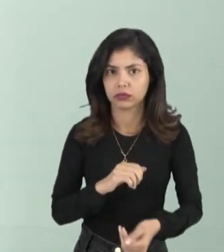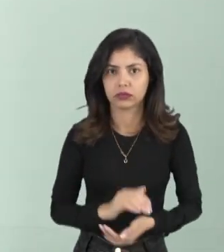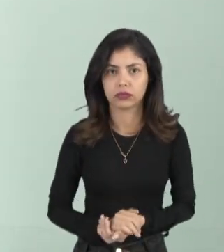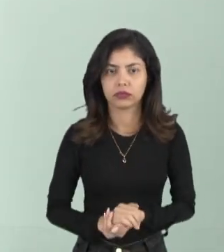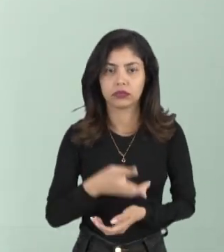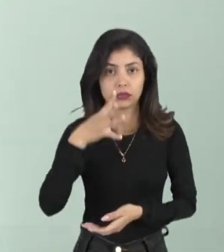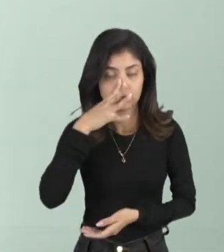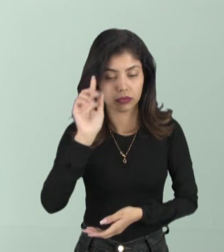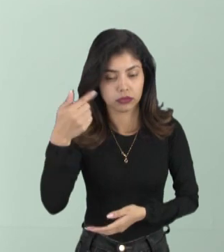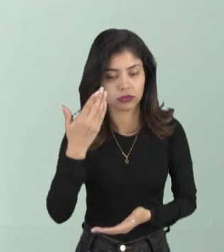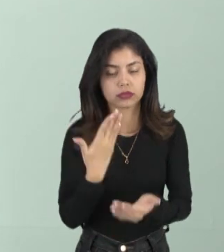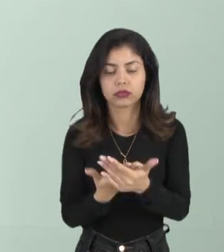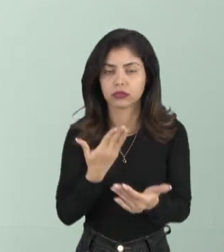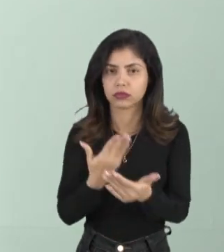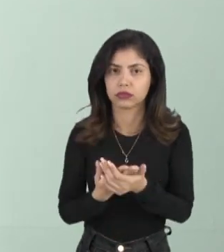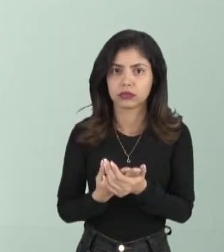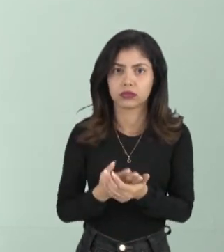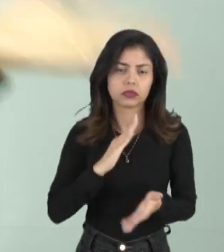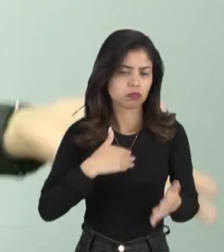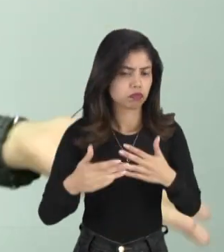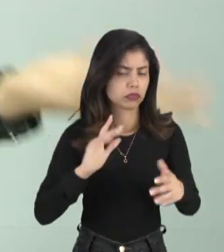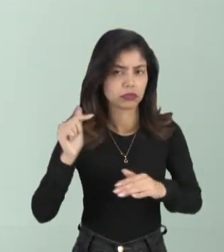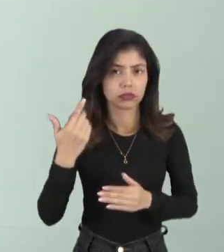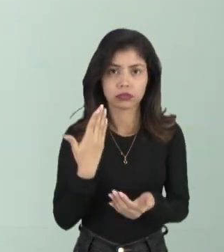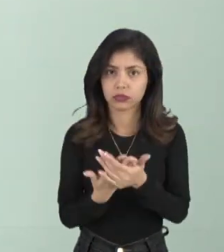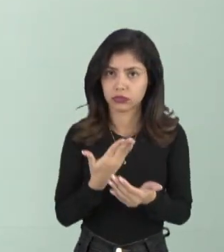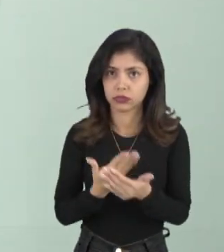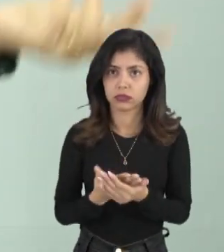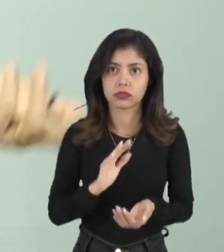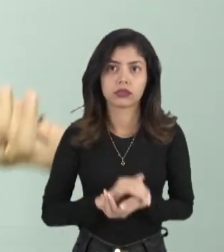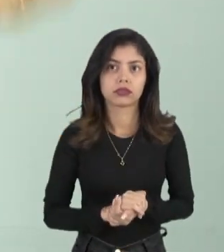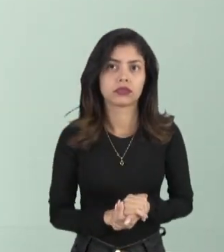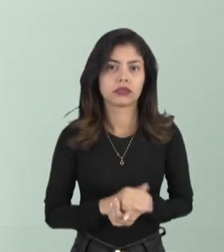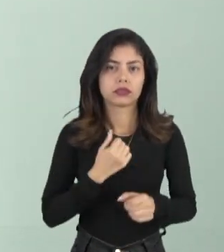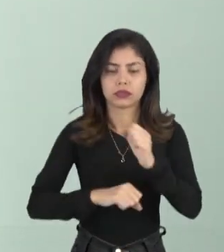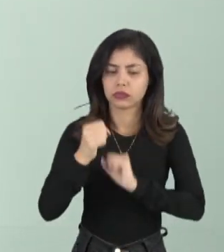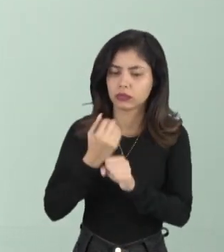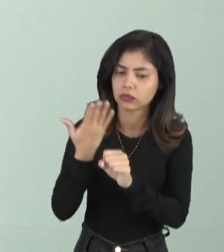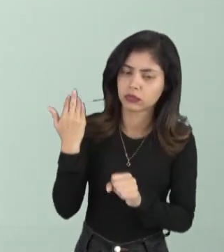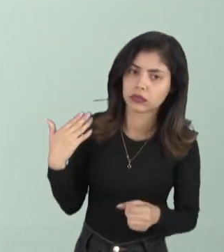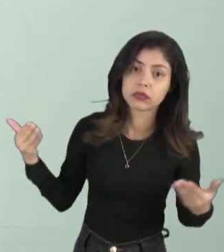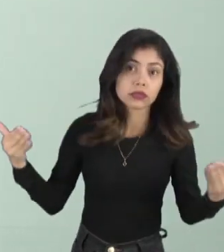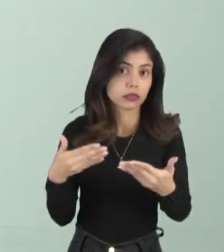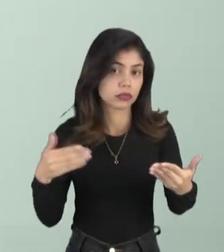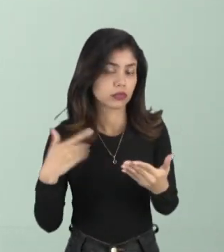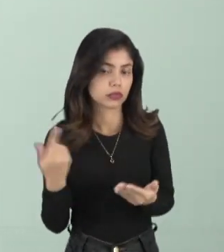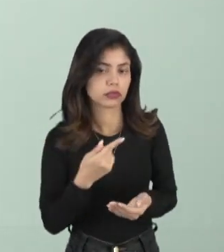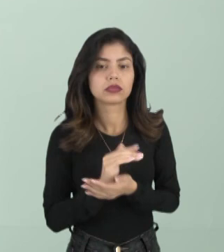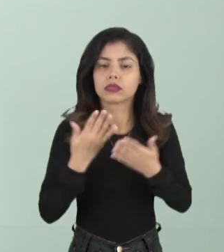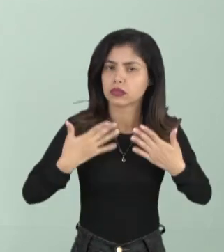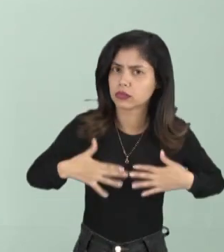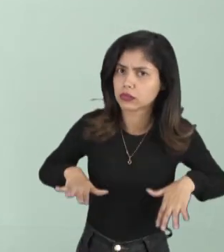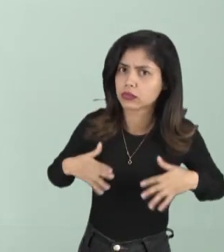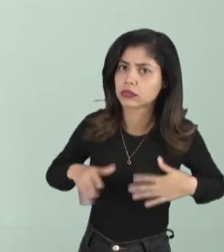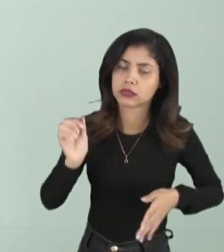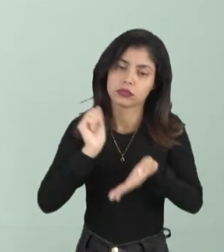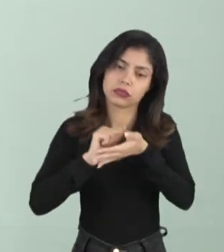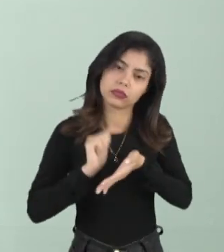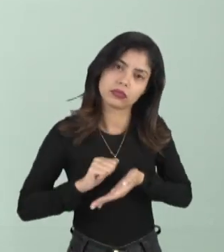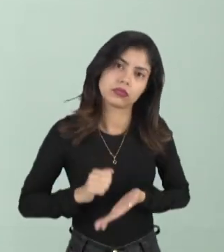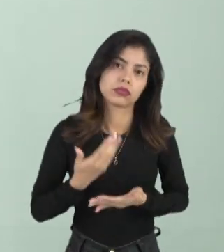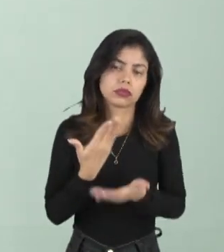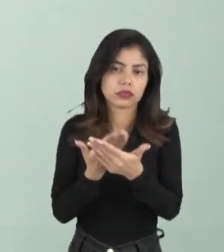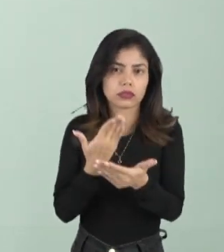vocês assistam as demais aulas, assistam qualquer aula que vocês quiserem do ano passado ou desse ano, com calma, faça